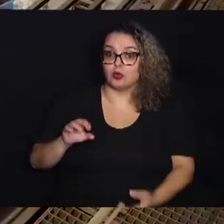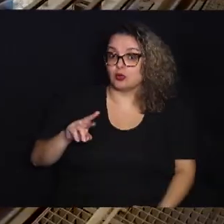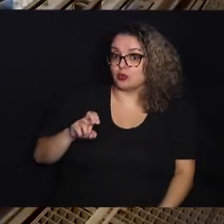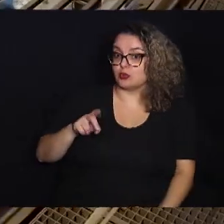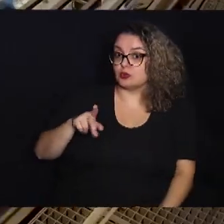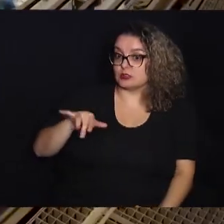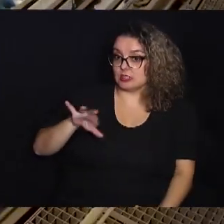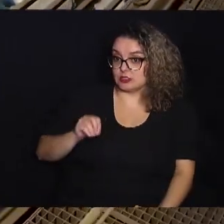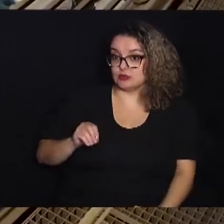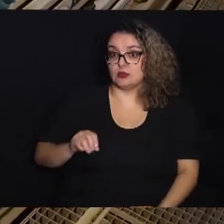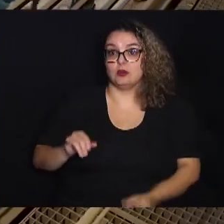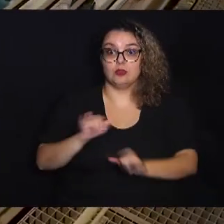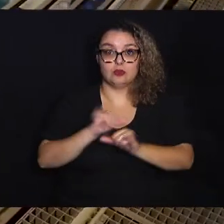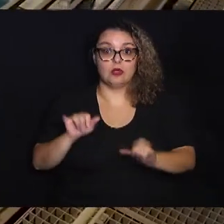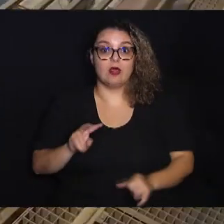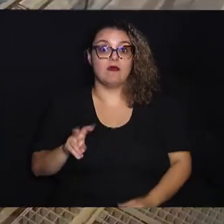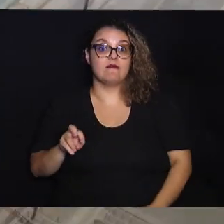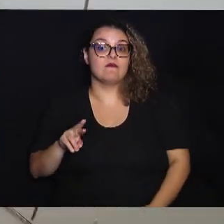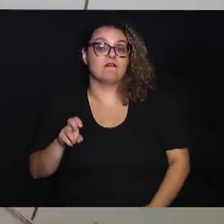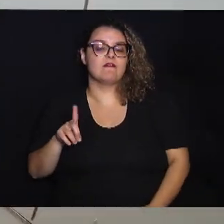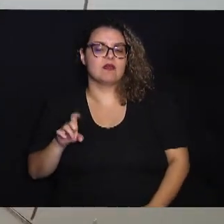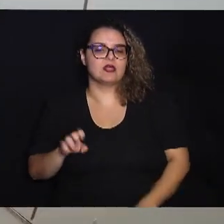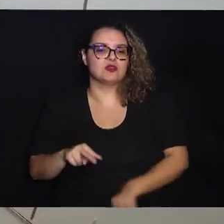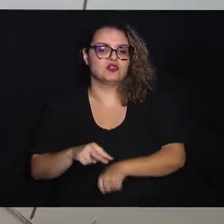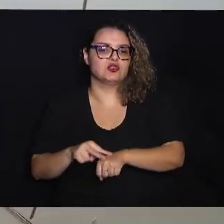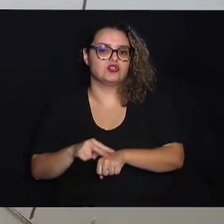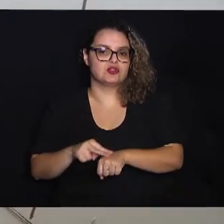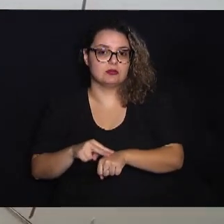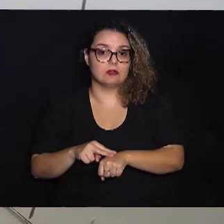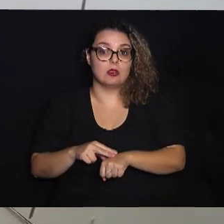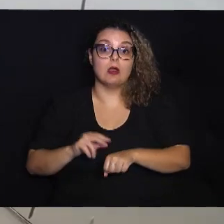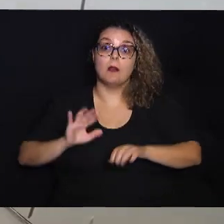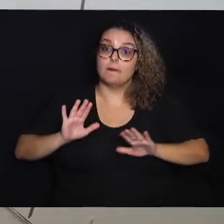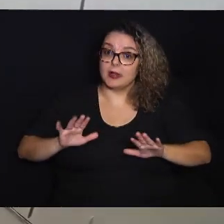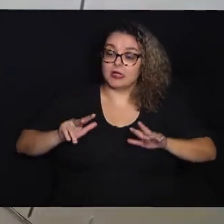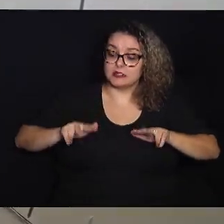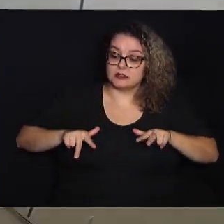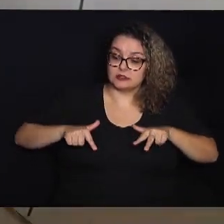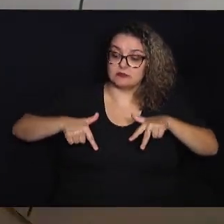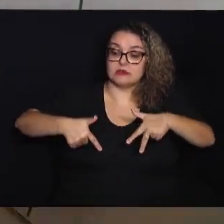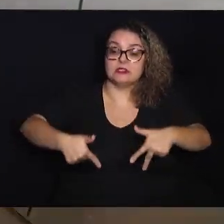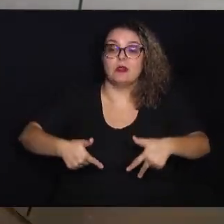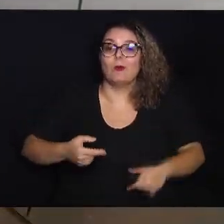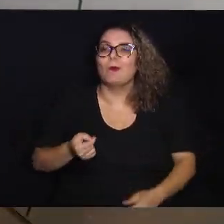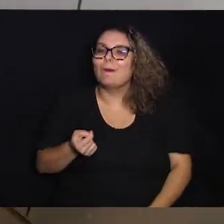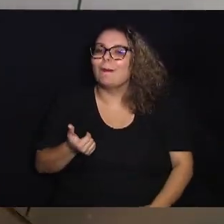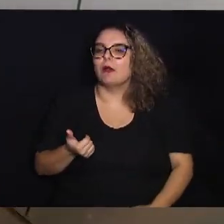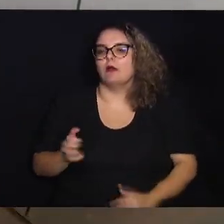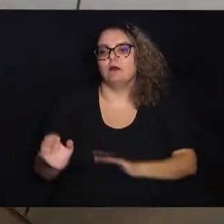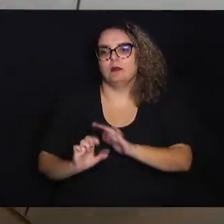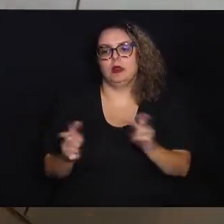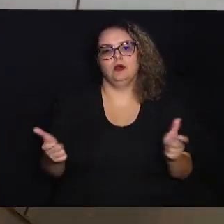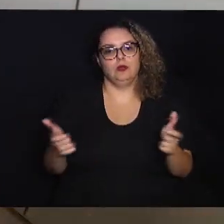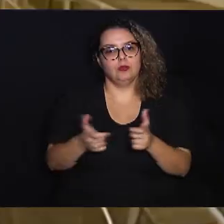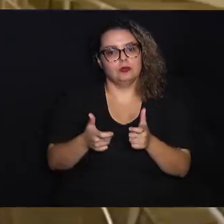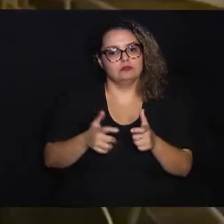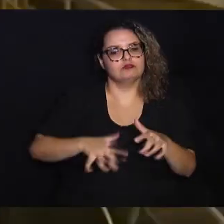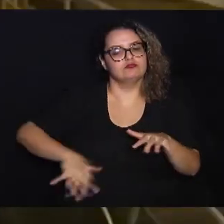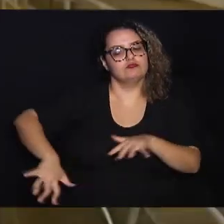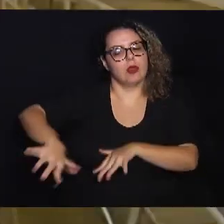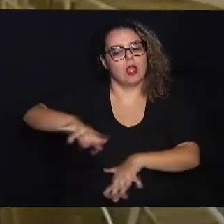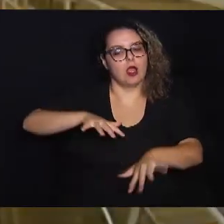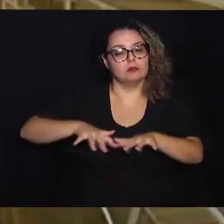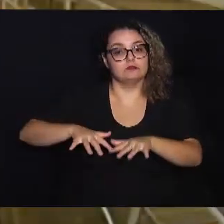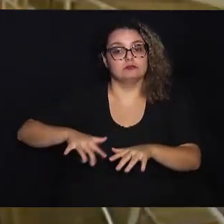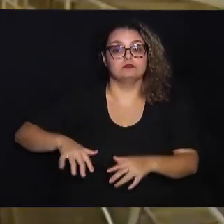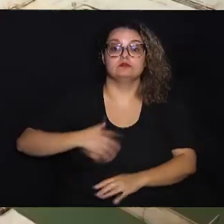cruzeiros começaram a divulgar suas credenciais verdes. Mas ativistas defendem que poucas empresas estão reduzindo sua